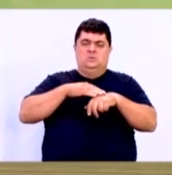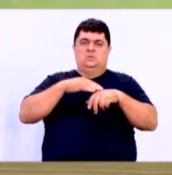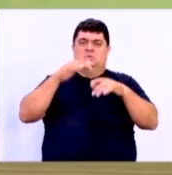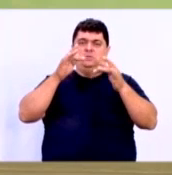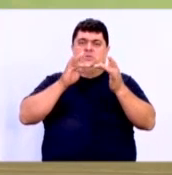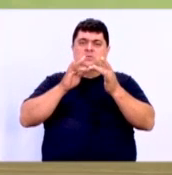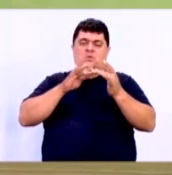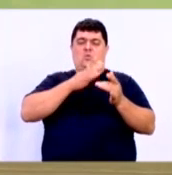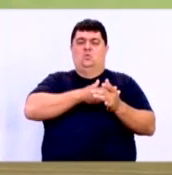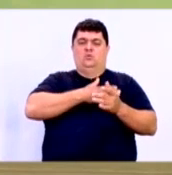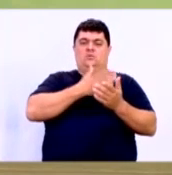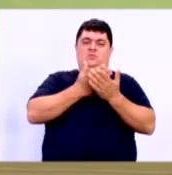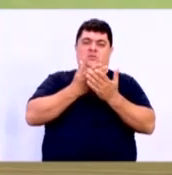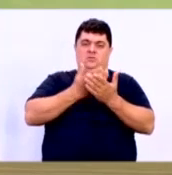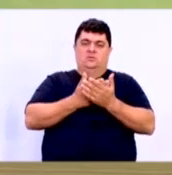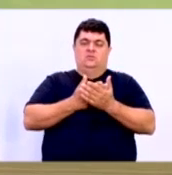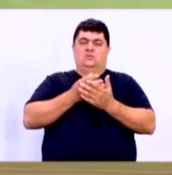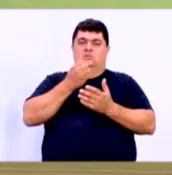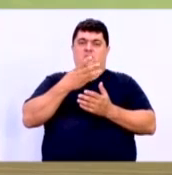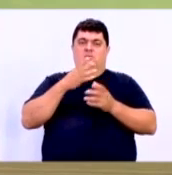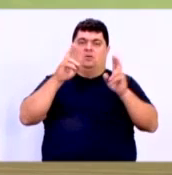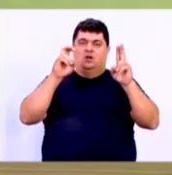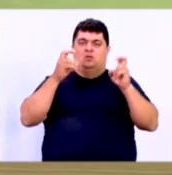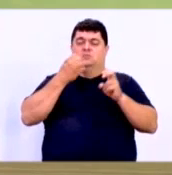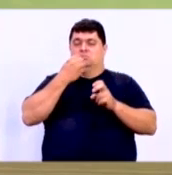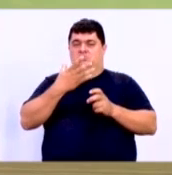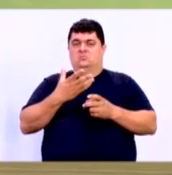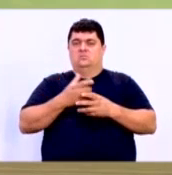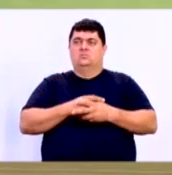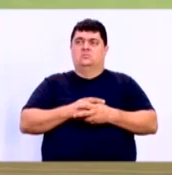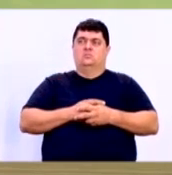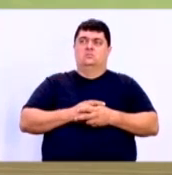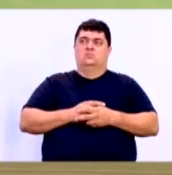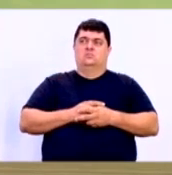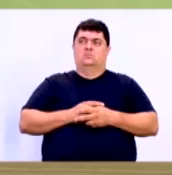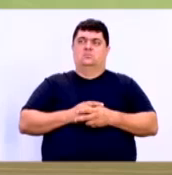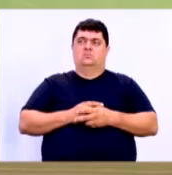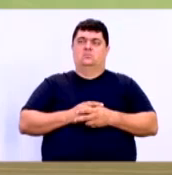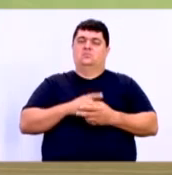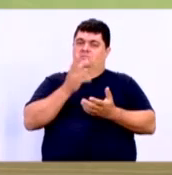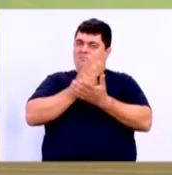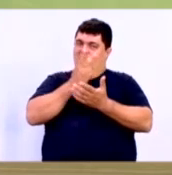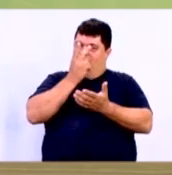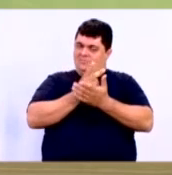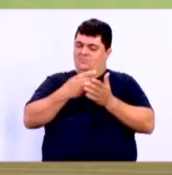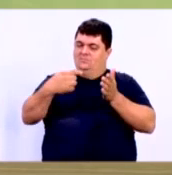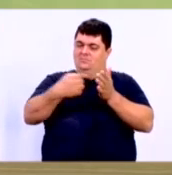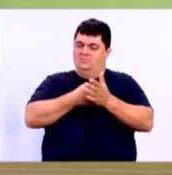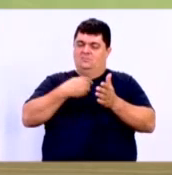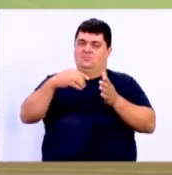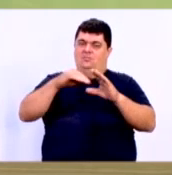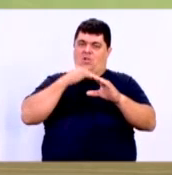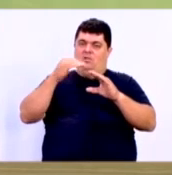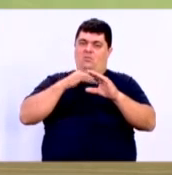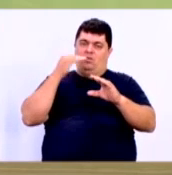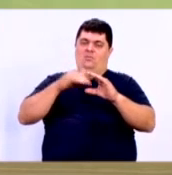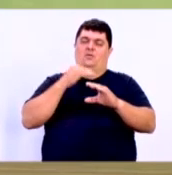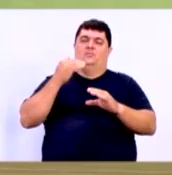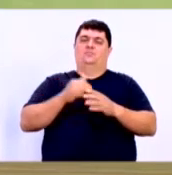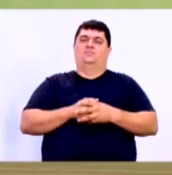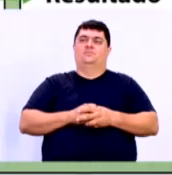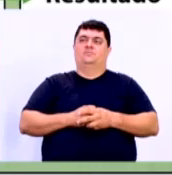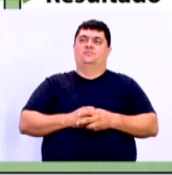muito aí da sua aula aí e está achando o tema bem relevante. Então continue assim, mandando essas informações para a